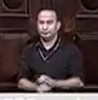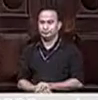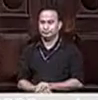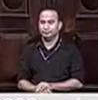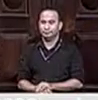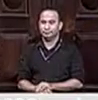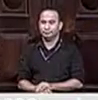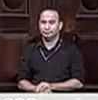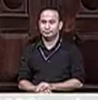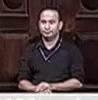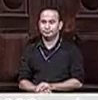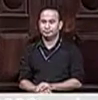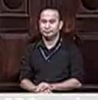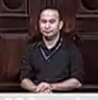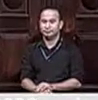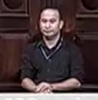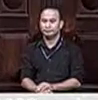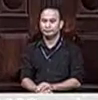de